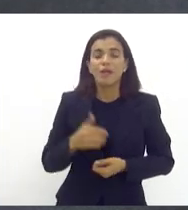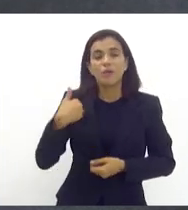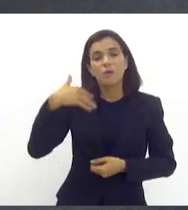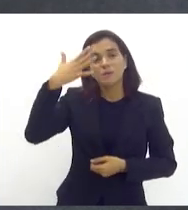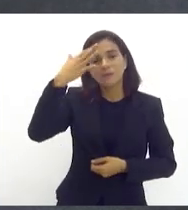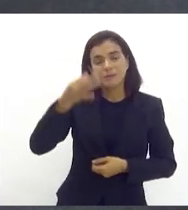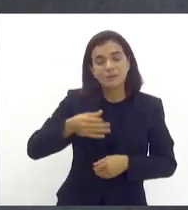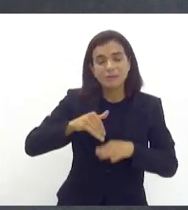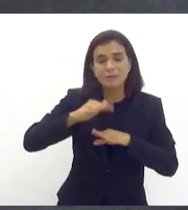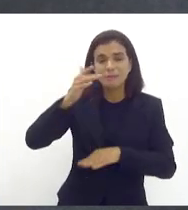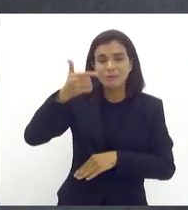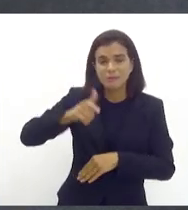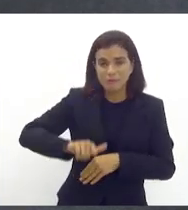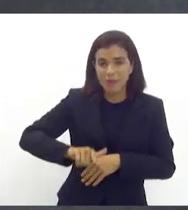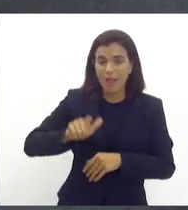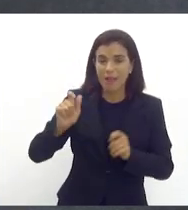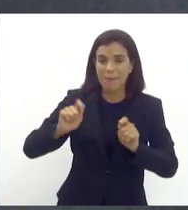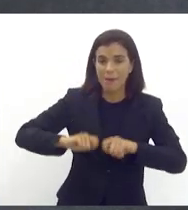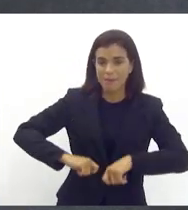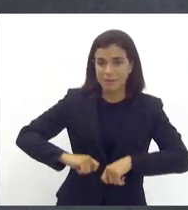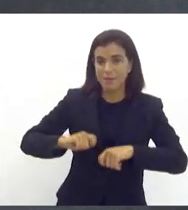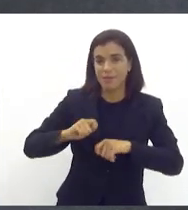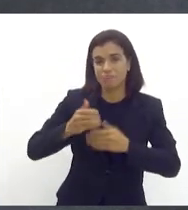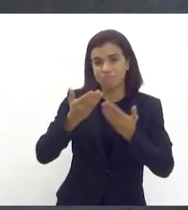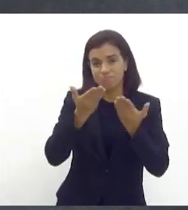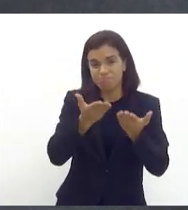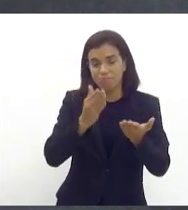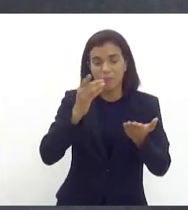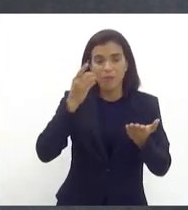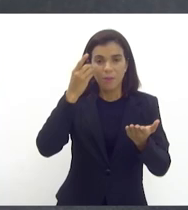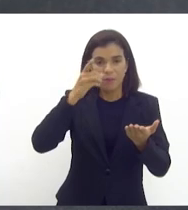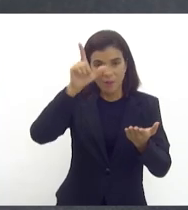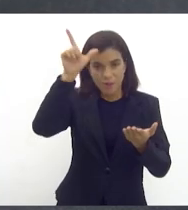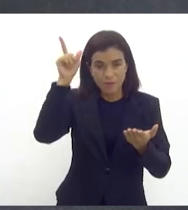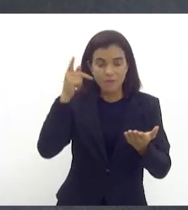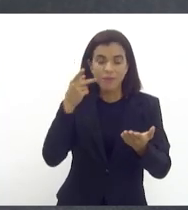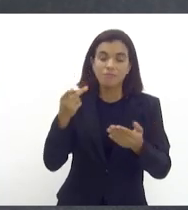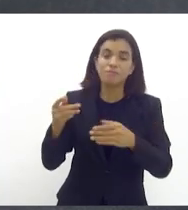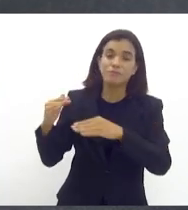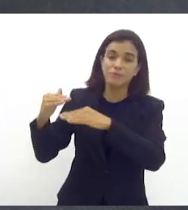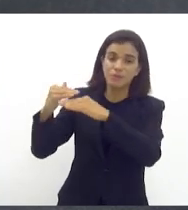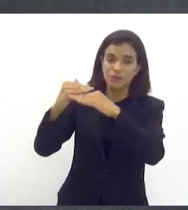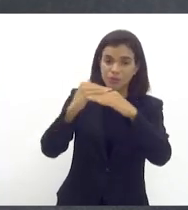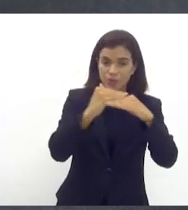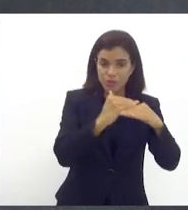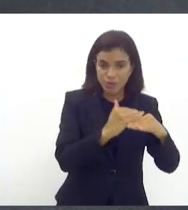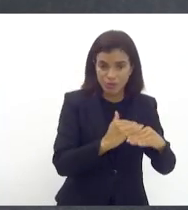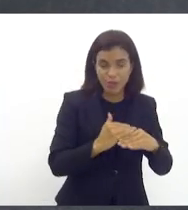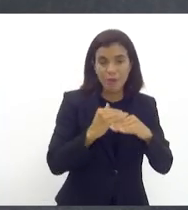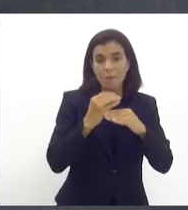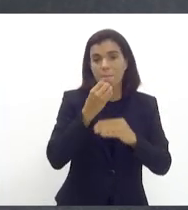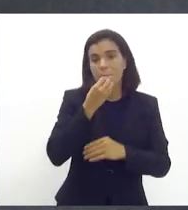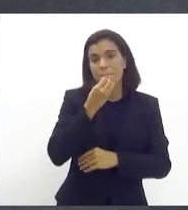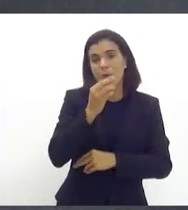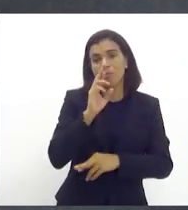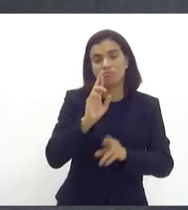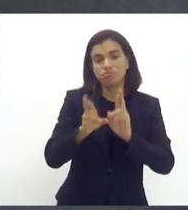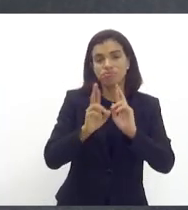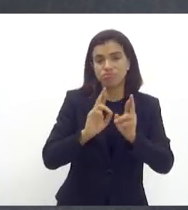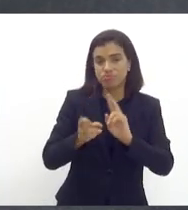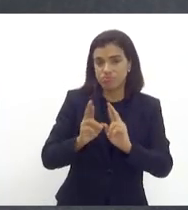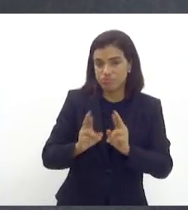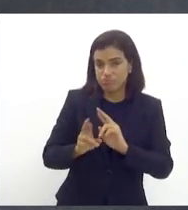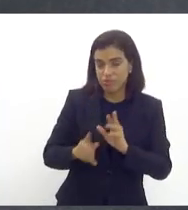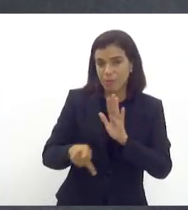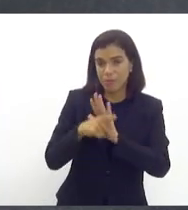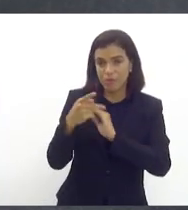será reconhecida a capacidade do senhor de unificar e de trazer bons resultados para